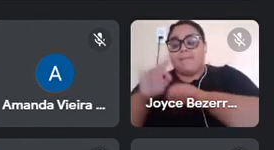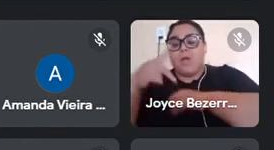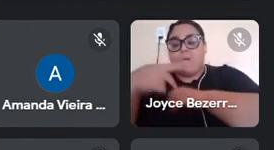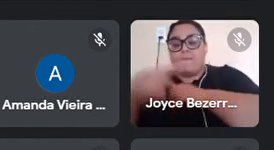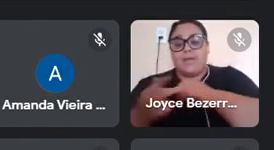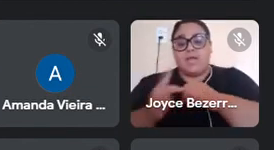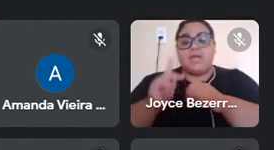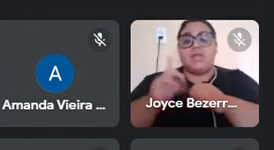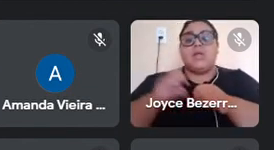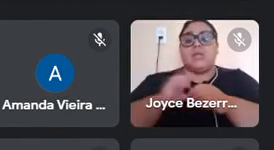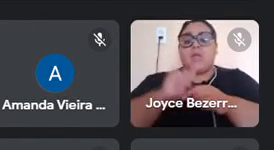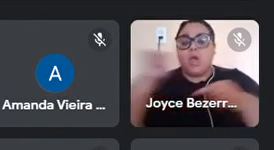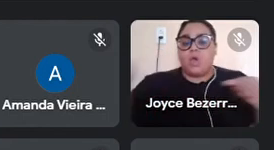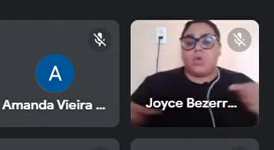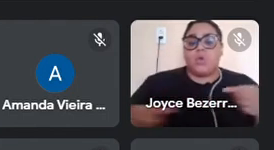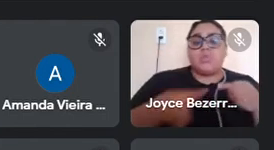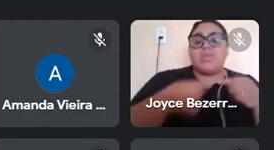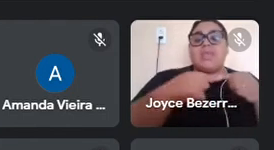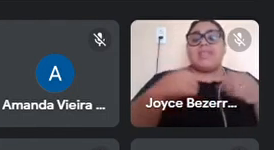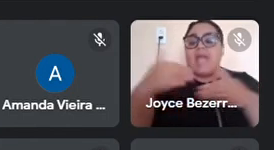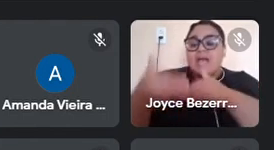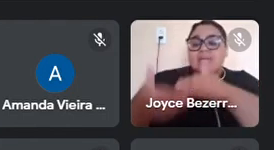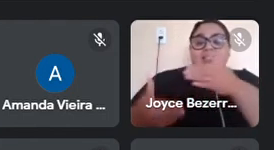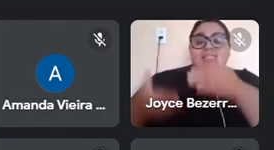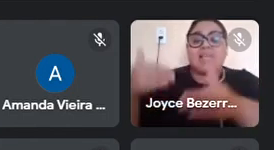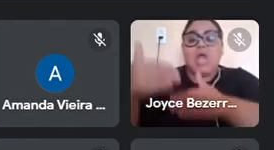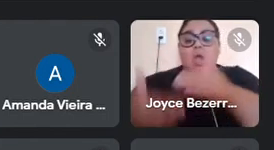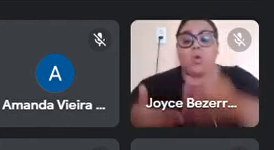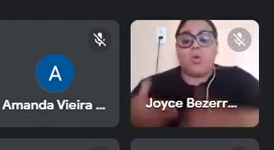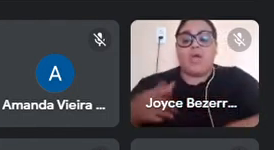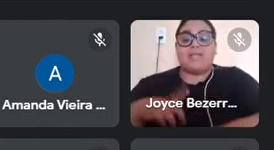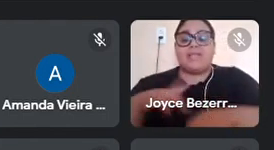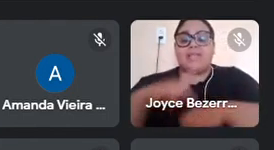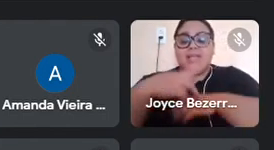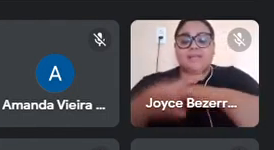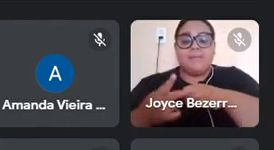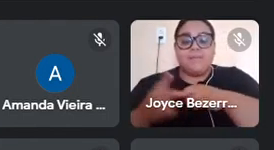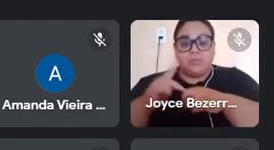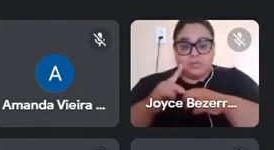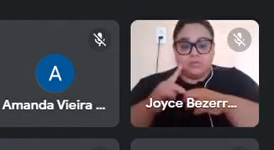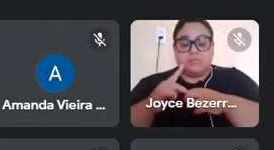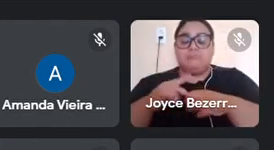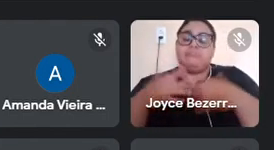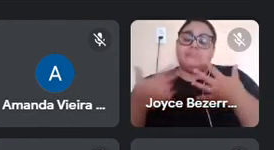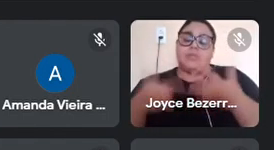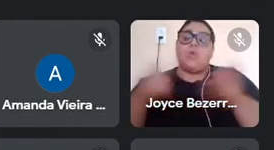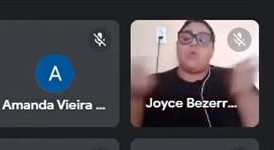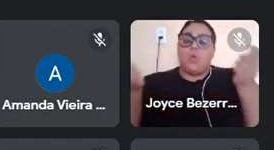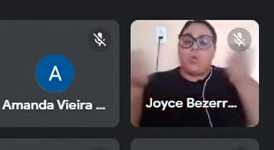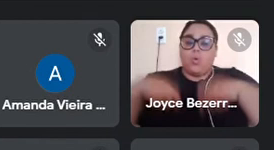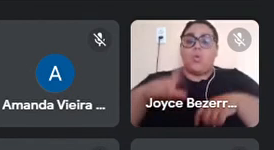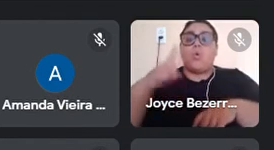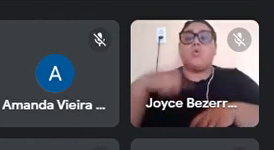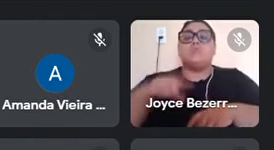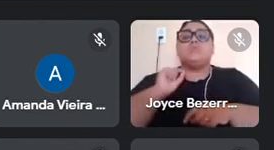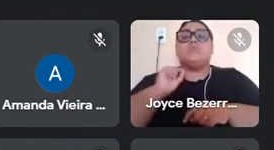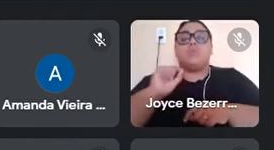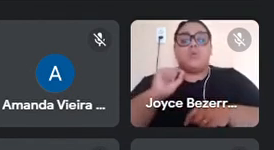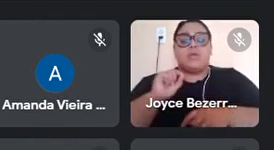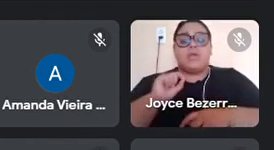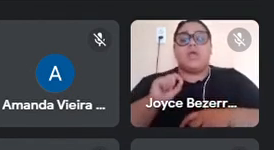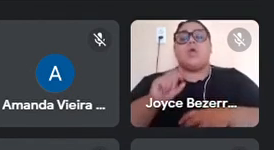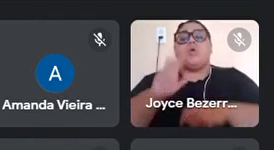recombinante contendo a sequência dessa proteína, eu consigo atuar sobre os vírus